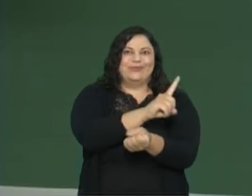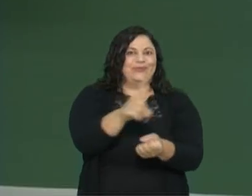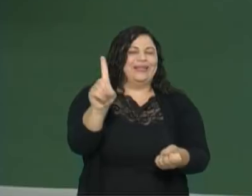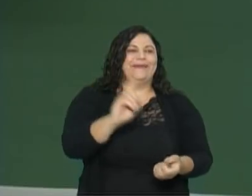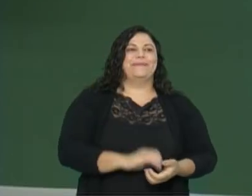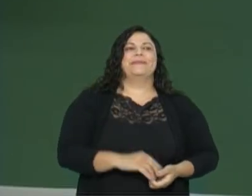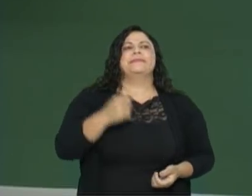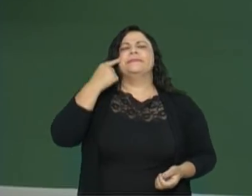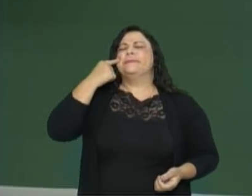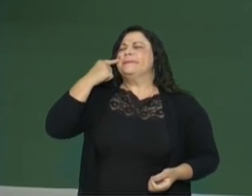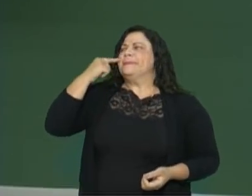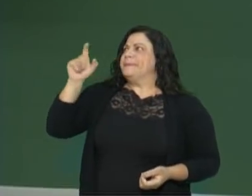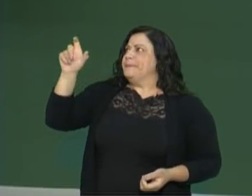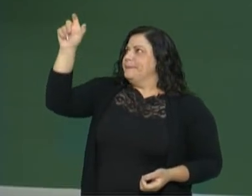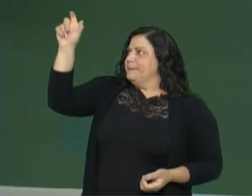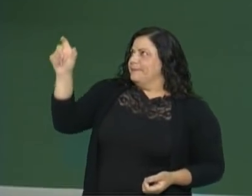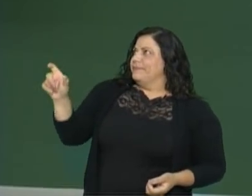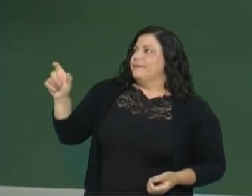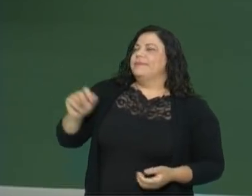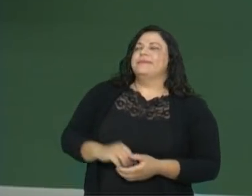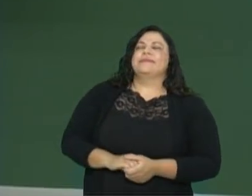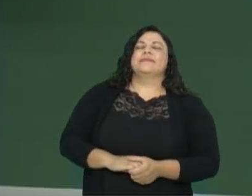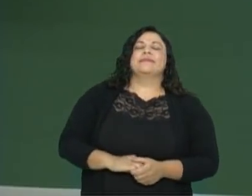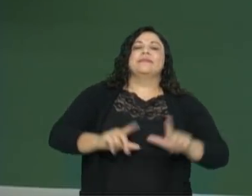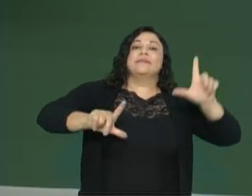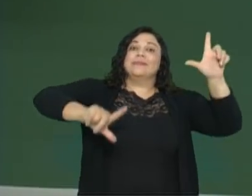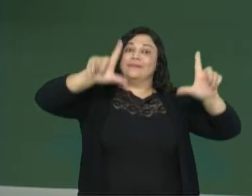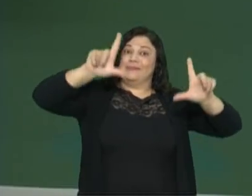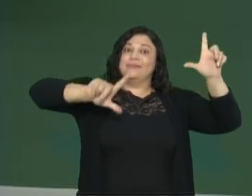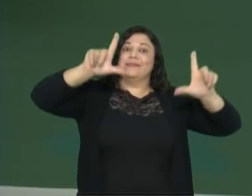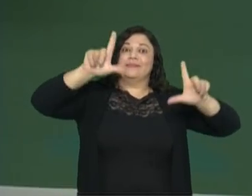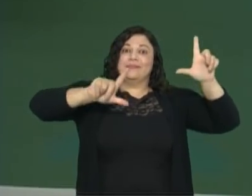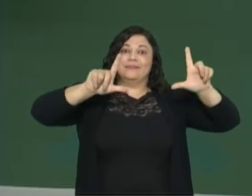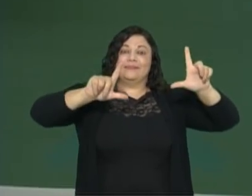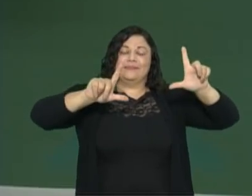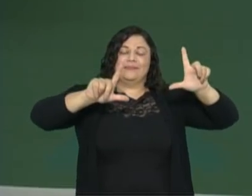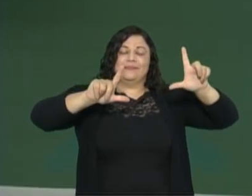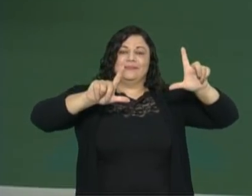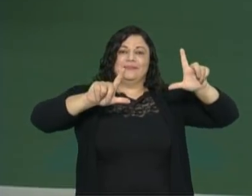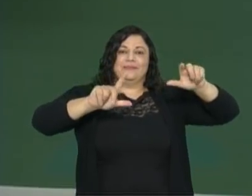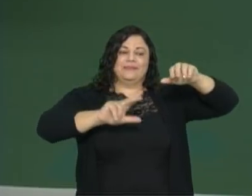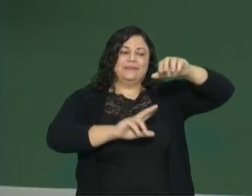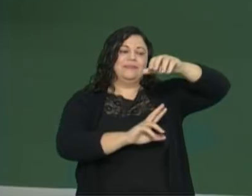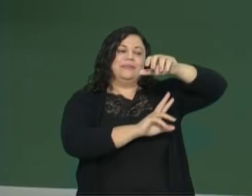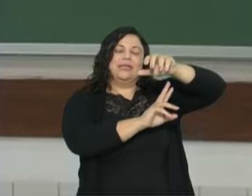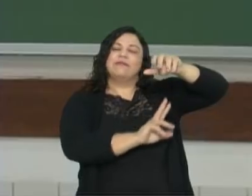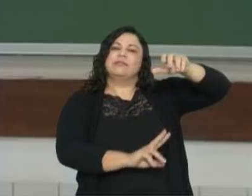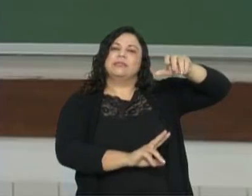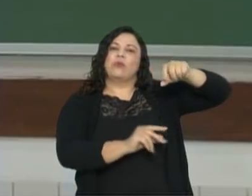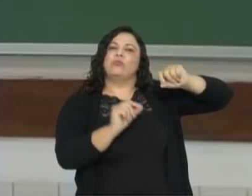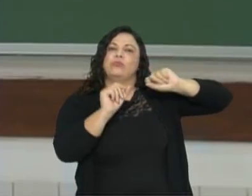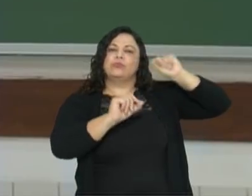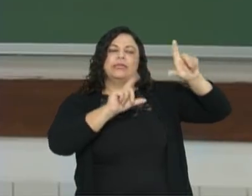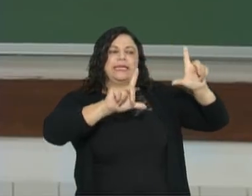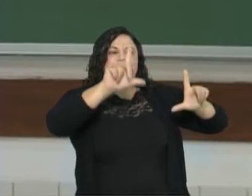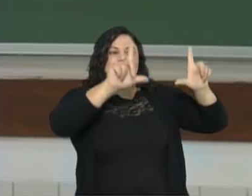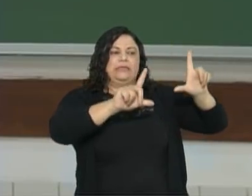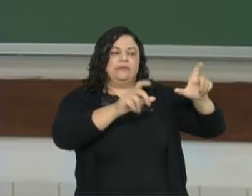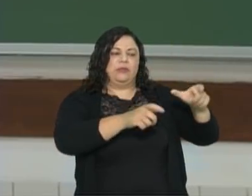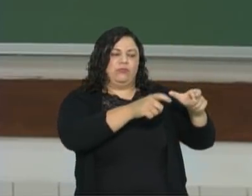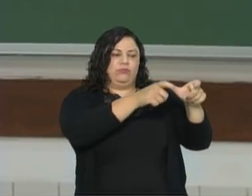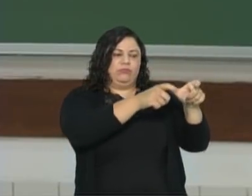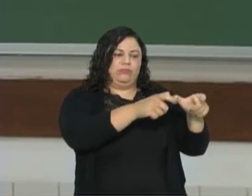televisão. Claro que a força que a televisão está exercendo aqui não é grande o suficiente para deformar a